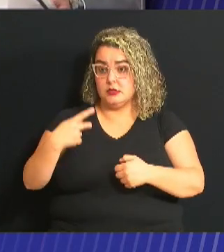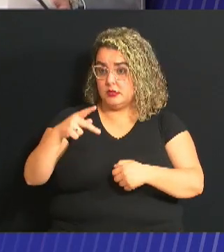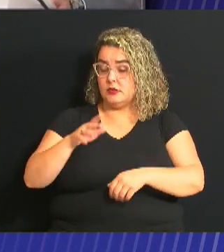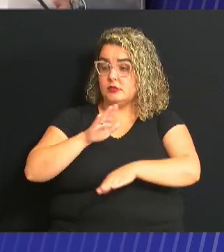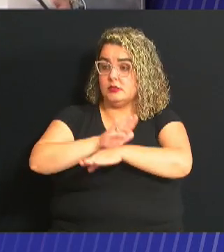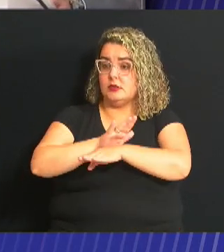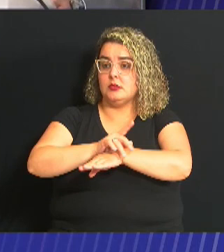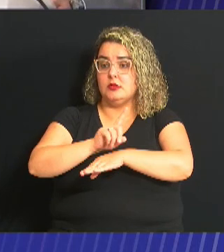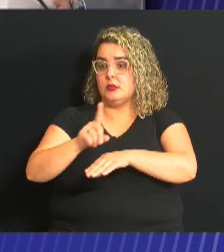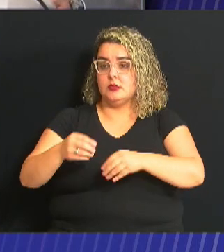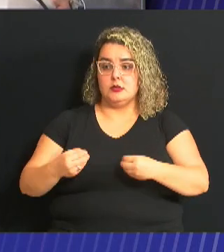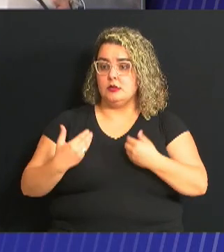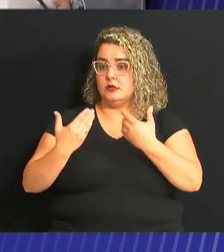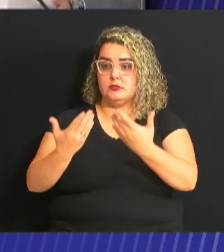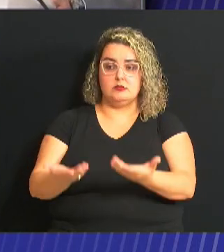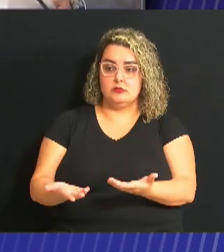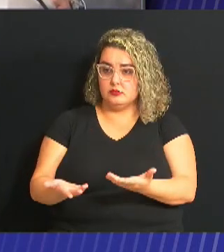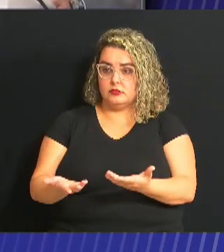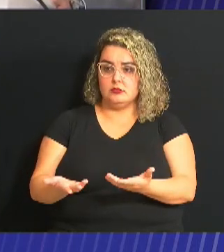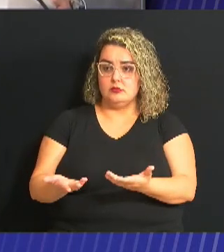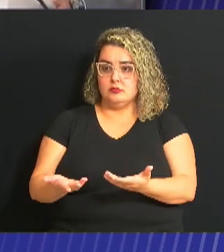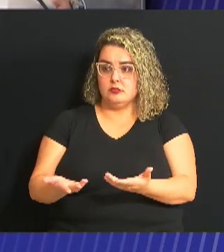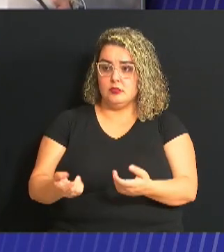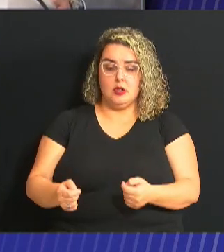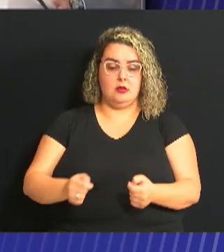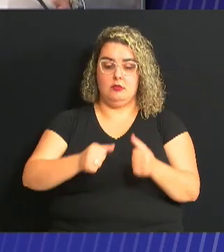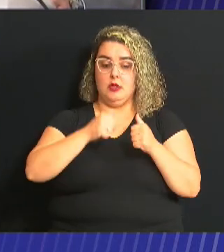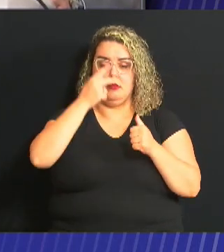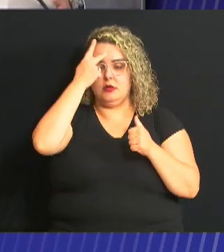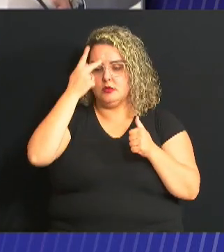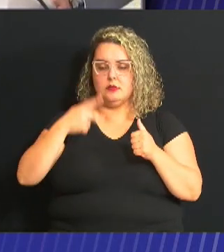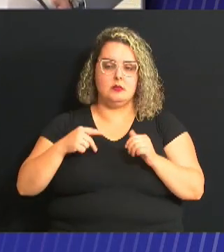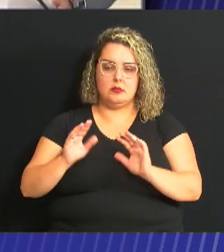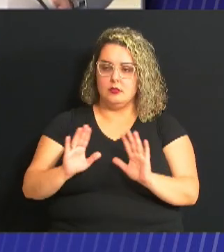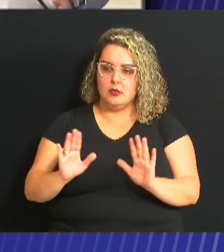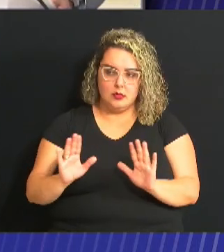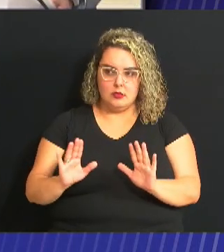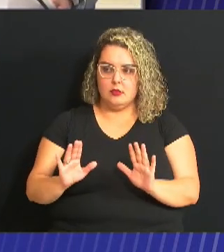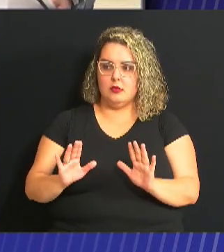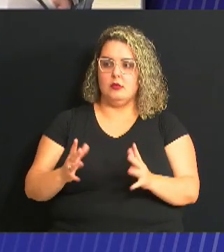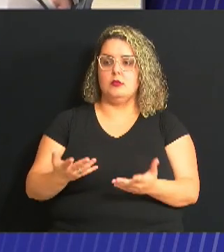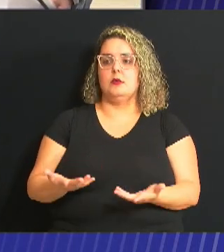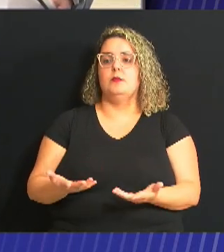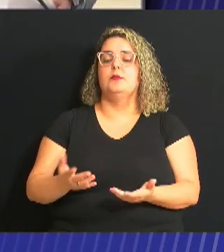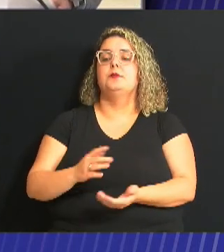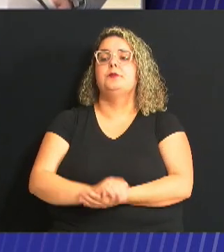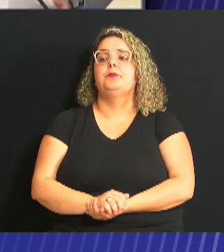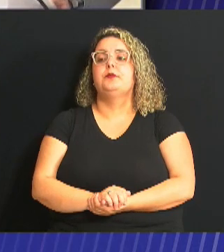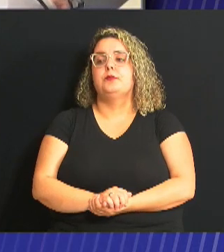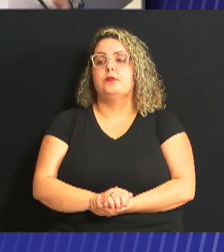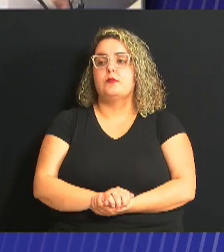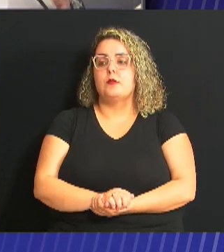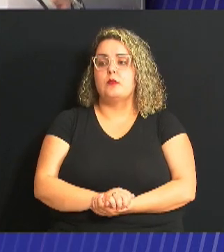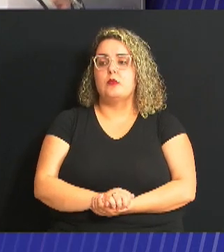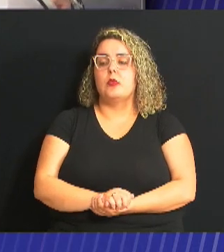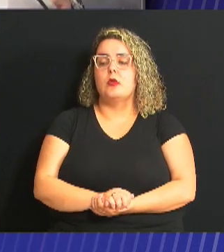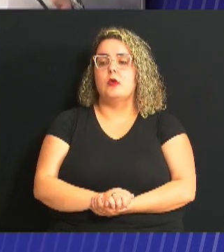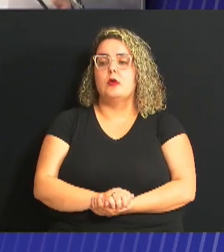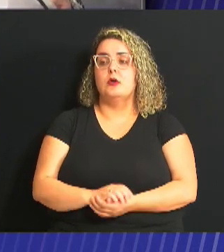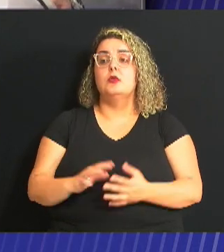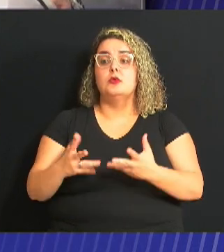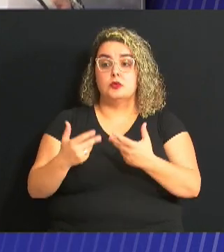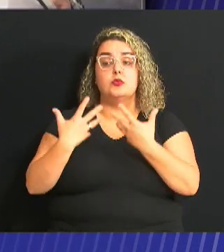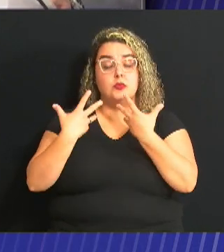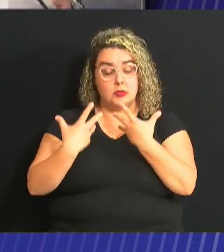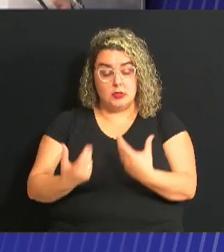trazer algo em benefício, né, daquilo que você fez. Enfim, aquilo que você recebe